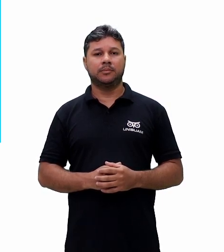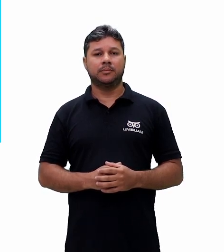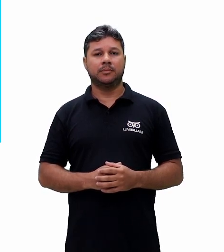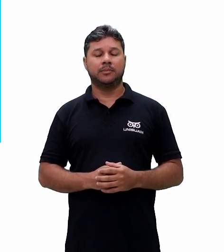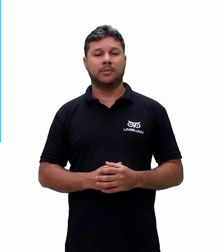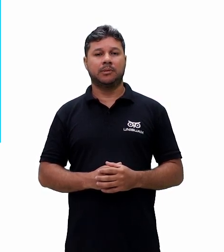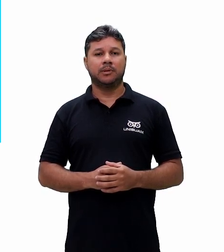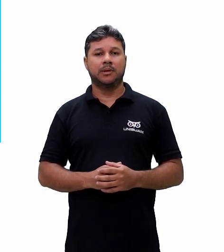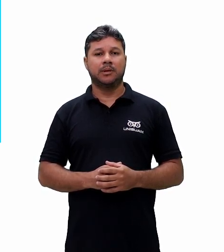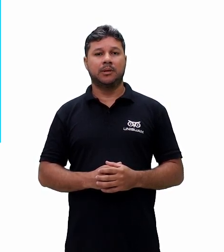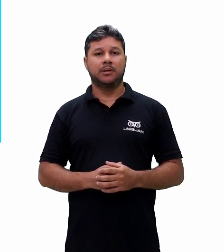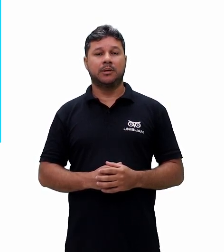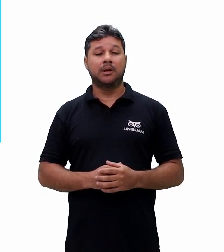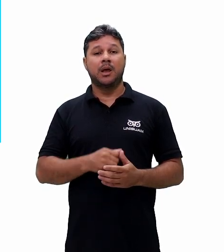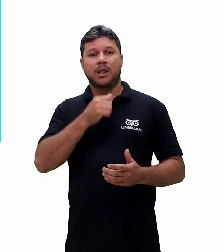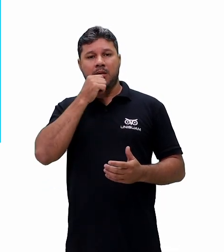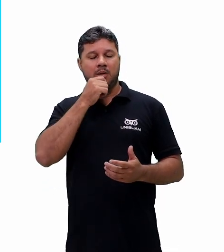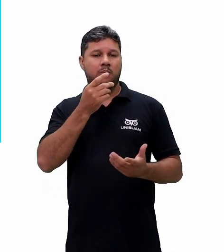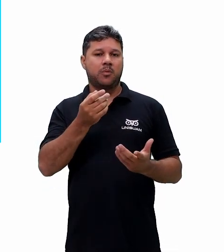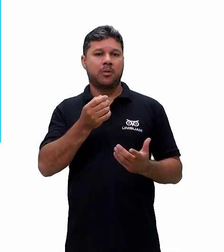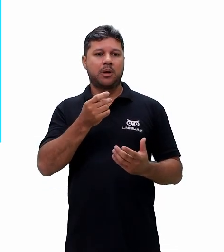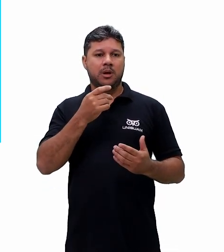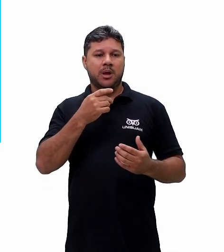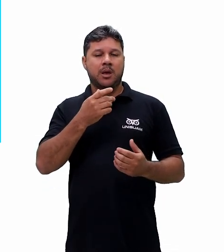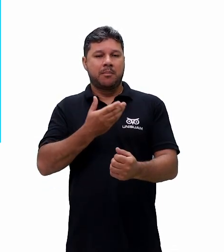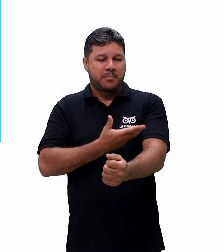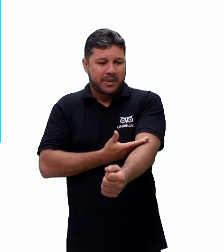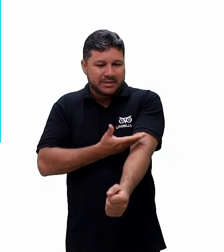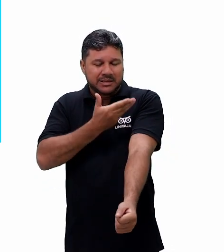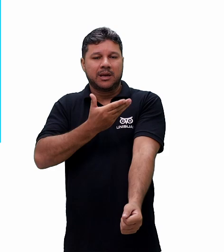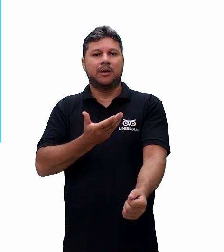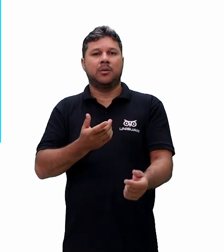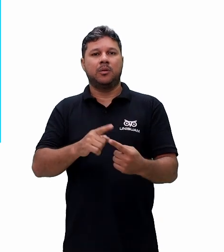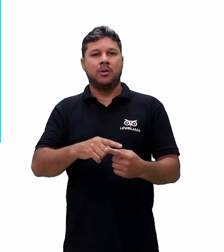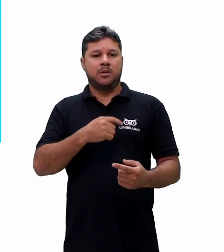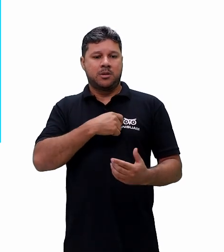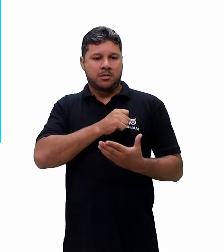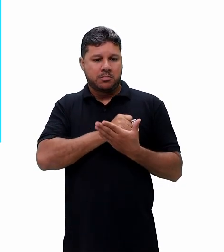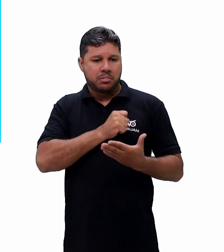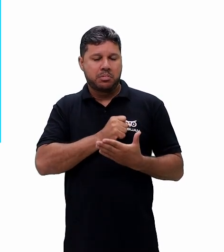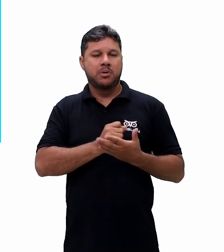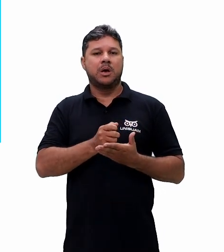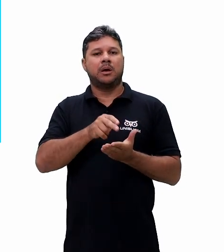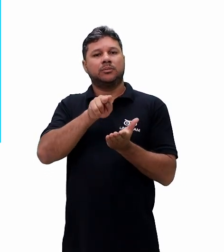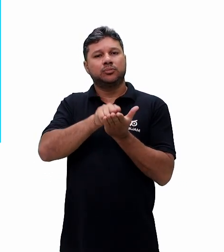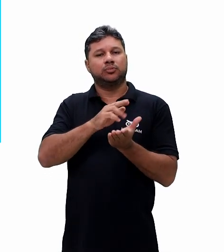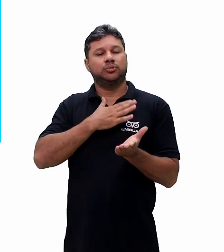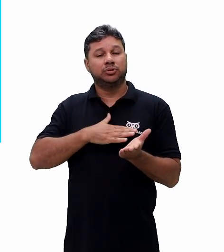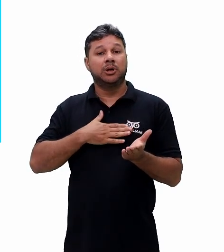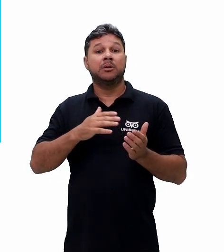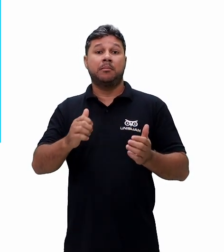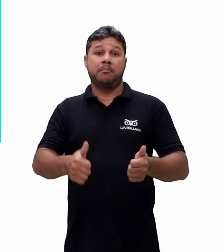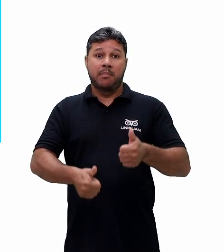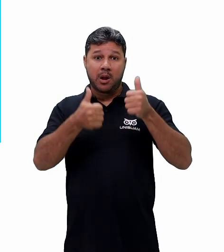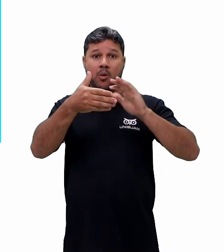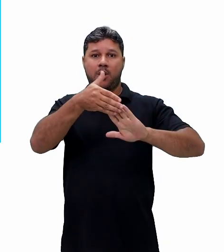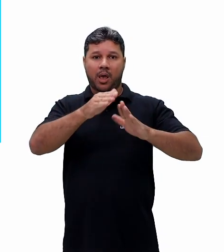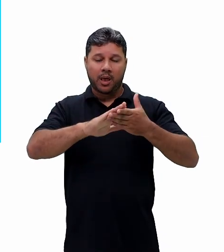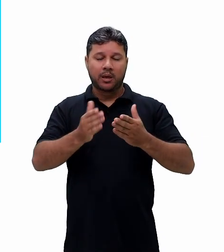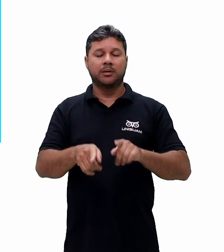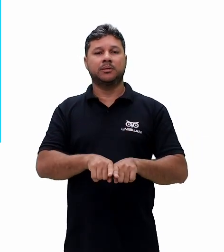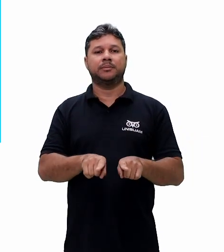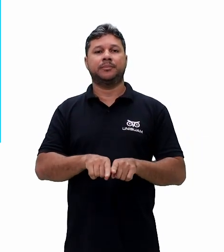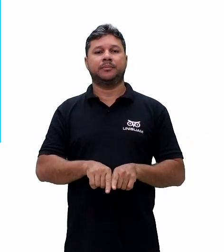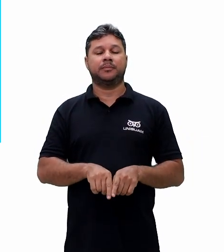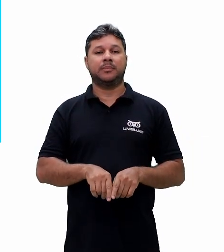melhorar as respostas de algumas variáveis hemodinâmicas, como pressão arterial, frequência cardíaca de repouso,